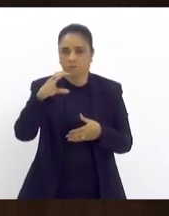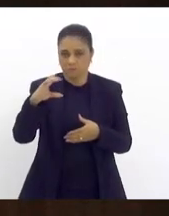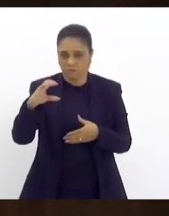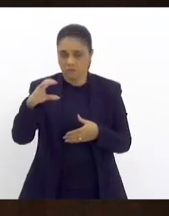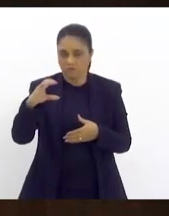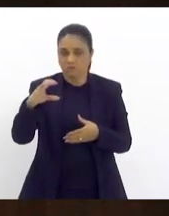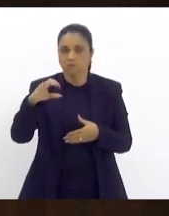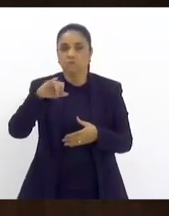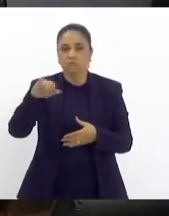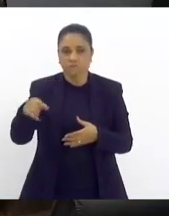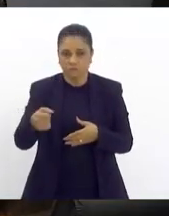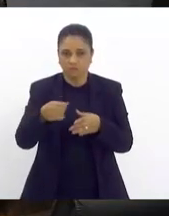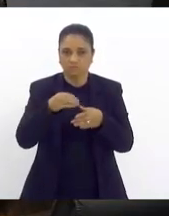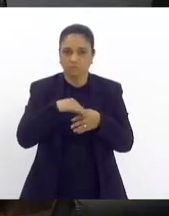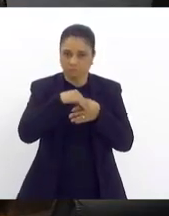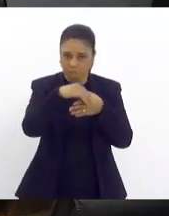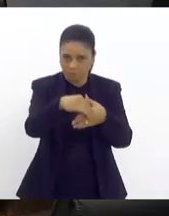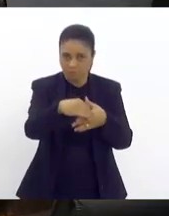prejudicabilidade